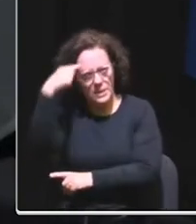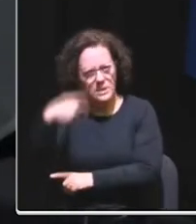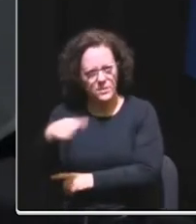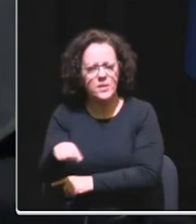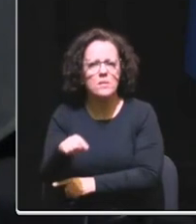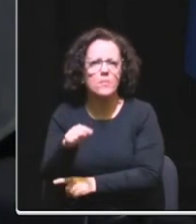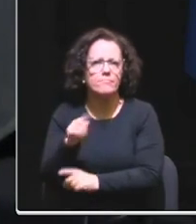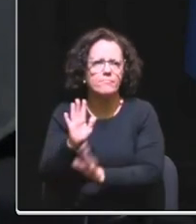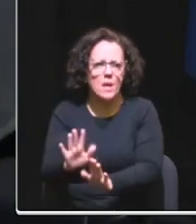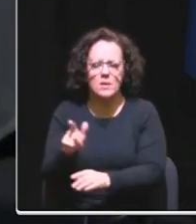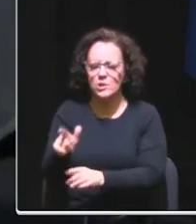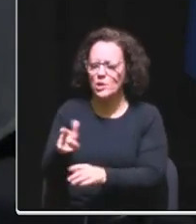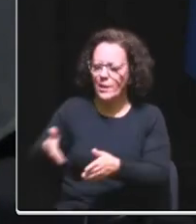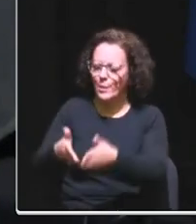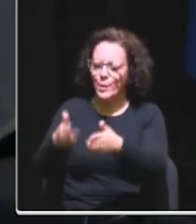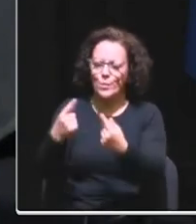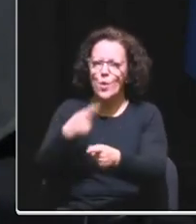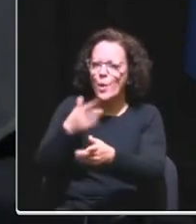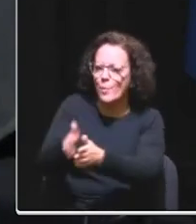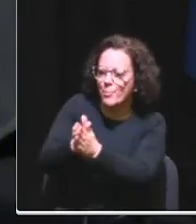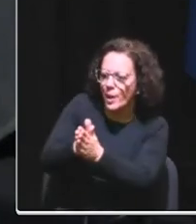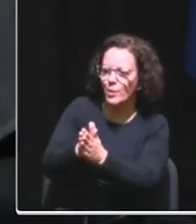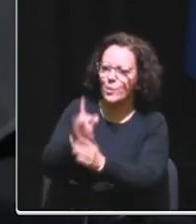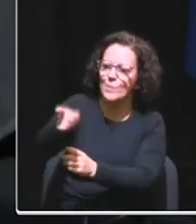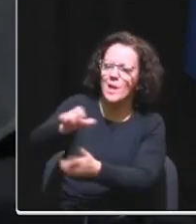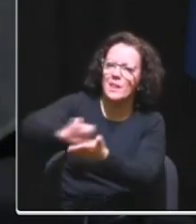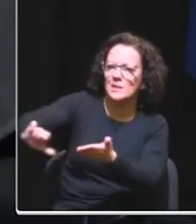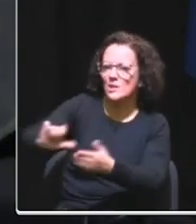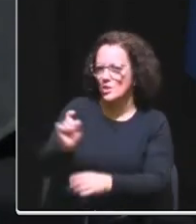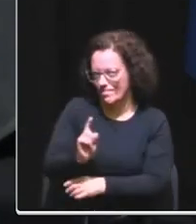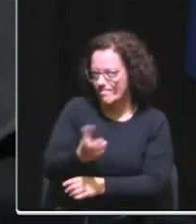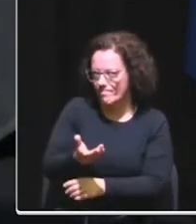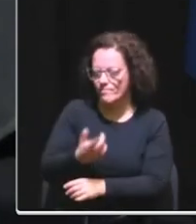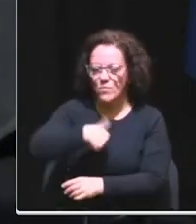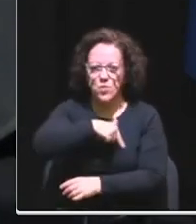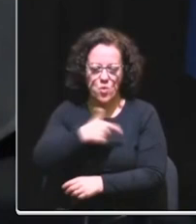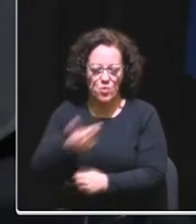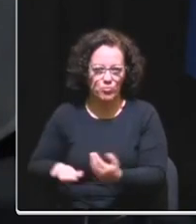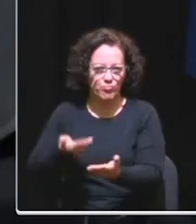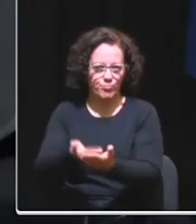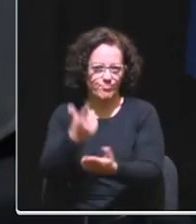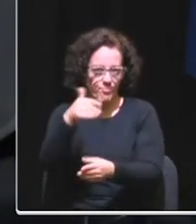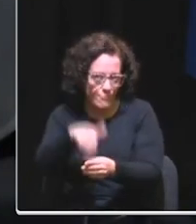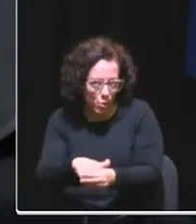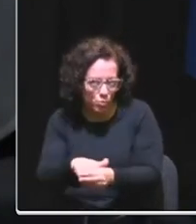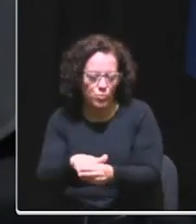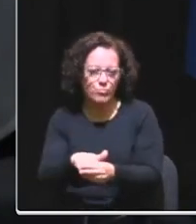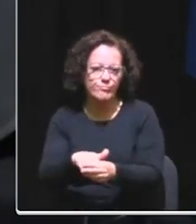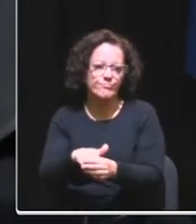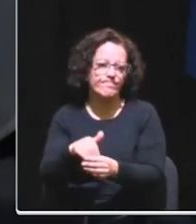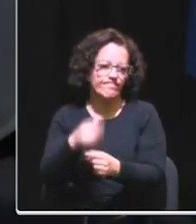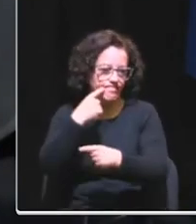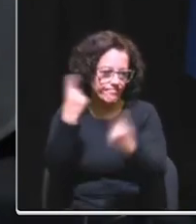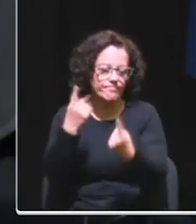pode ser através de um apelo a uma desistência. Portanto, nós apresentamos aqui um voto para condenar novamente,